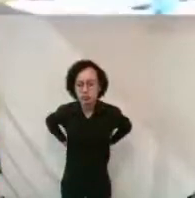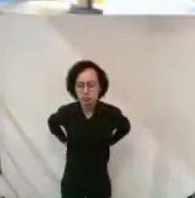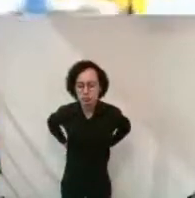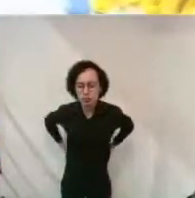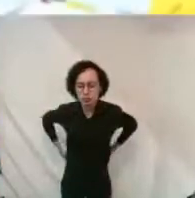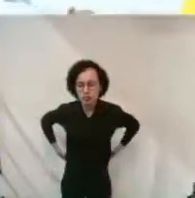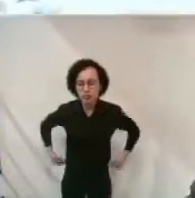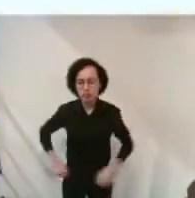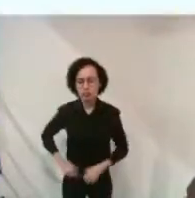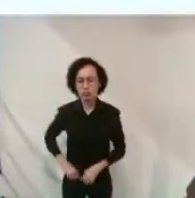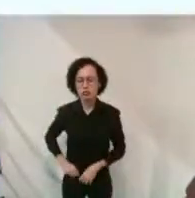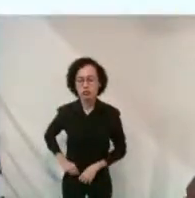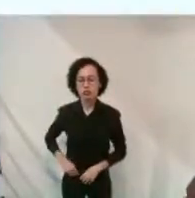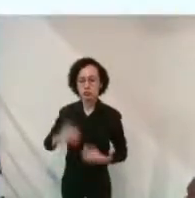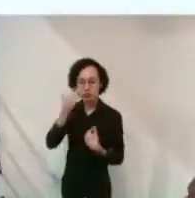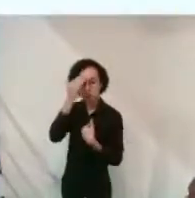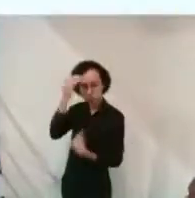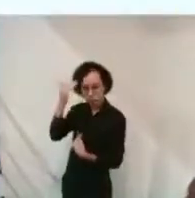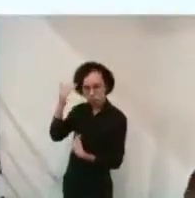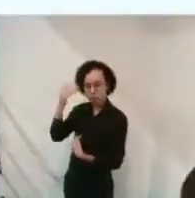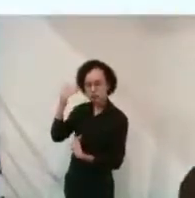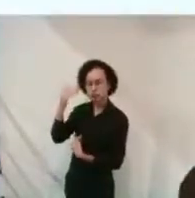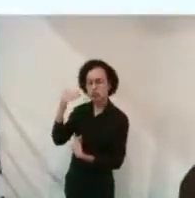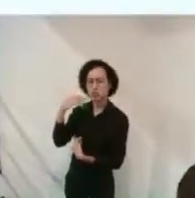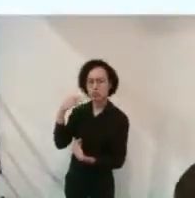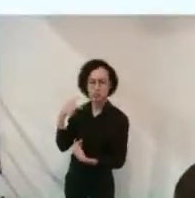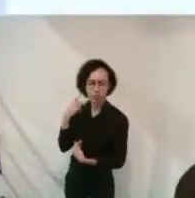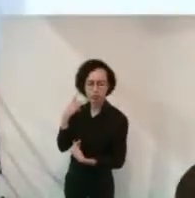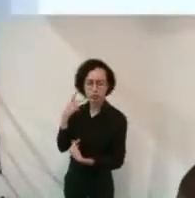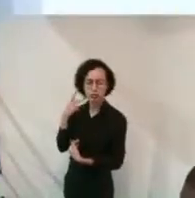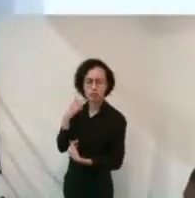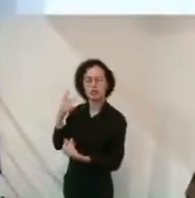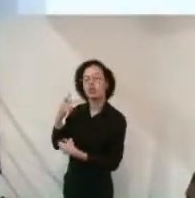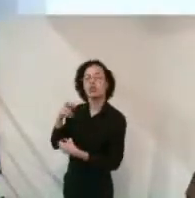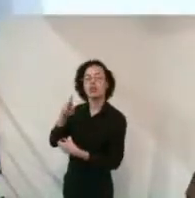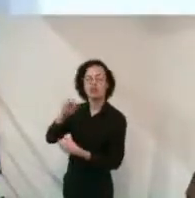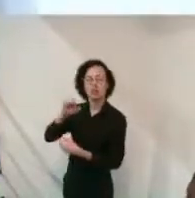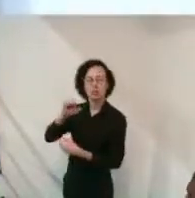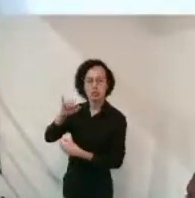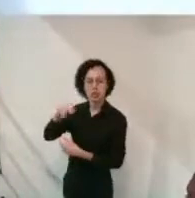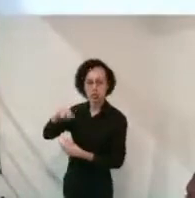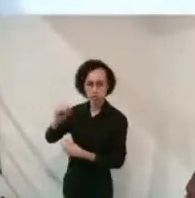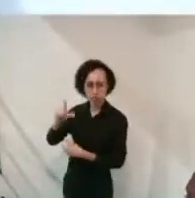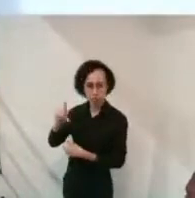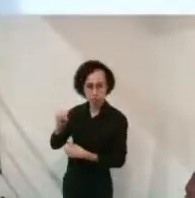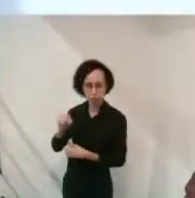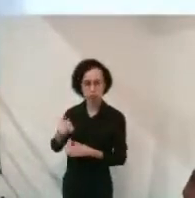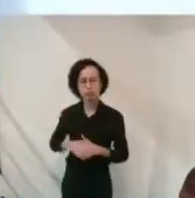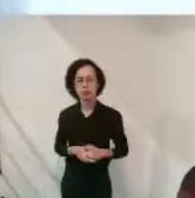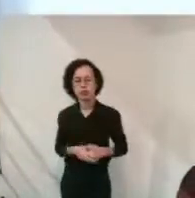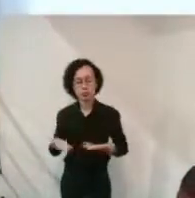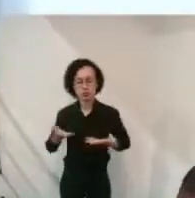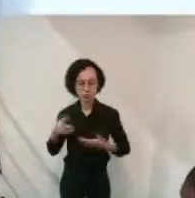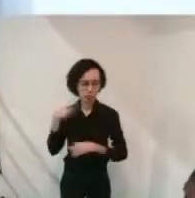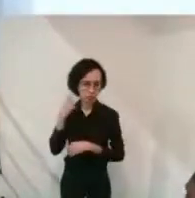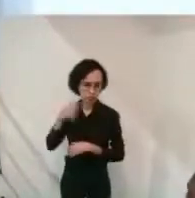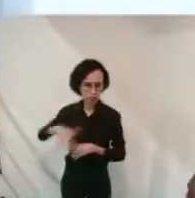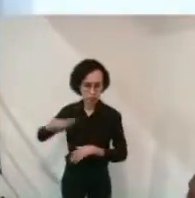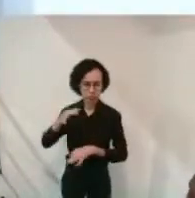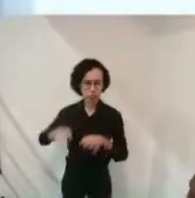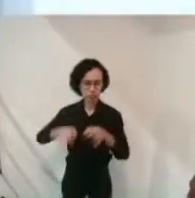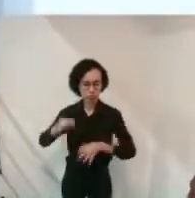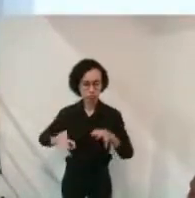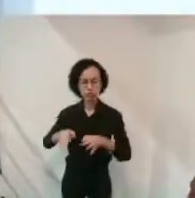Nosso muito obrigado pelas palavras, doutor Reinaldo. Passamos a palavra agora ao excelentíssimo senhor Procurador-Geral